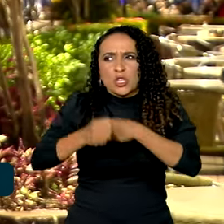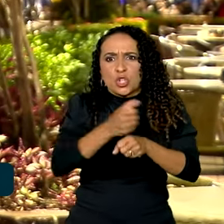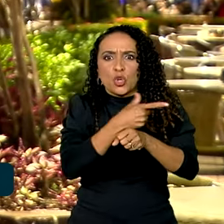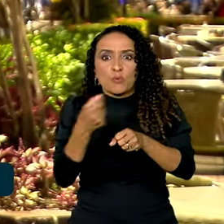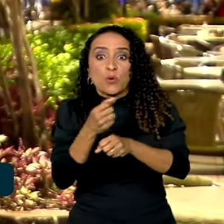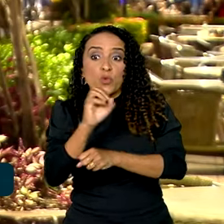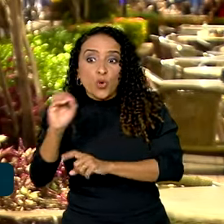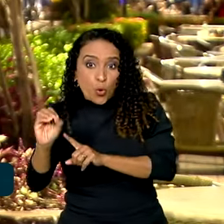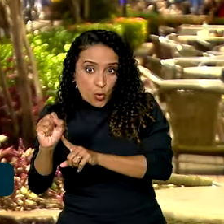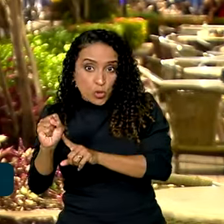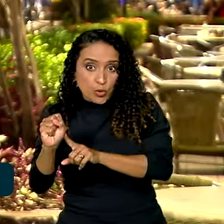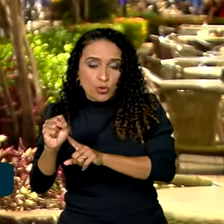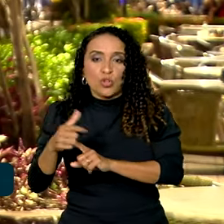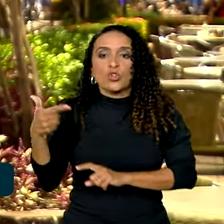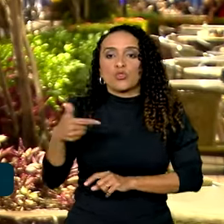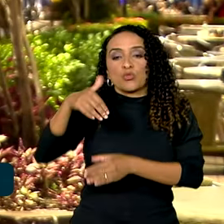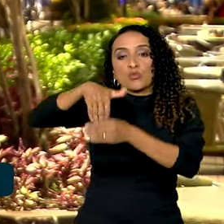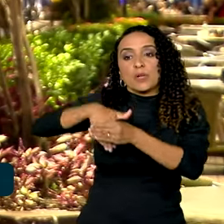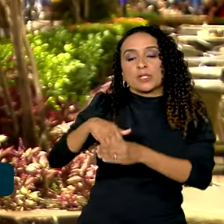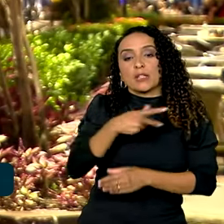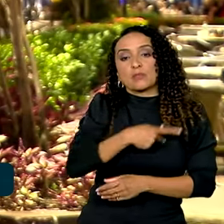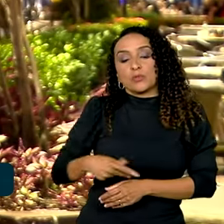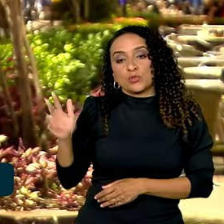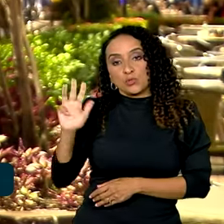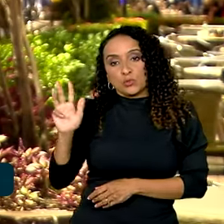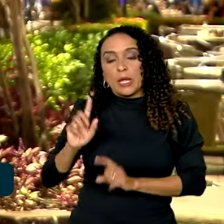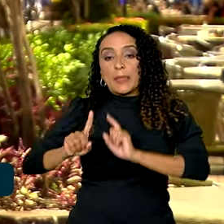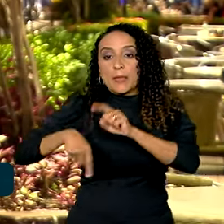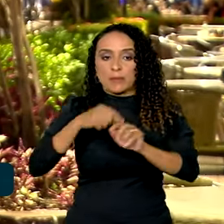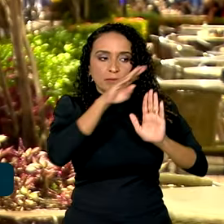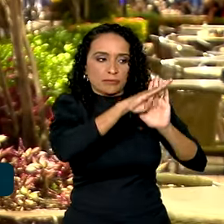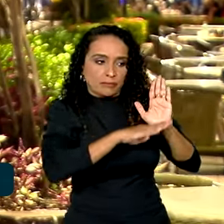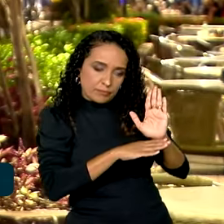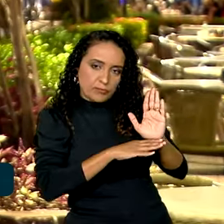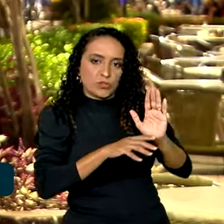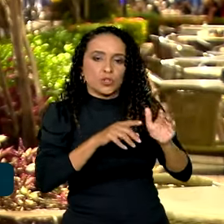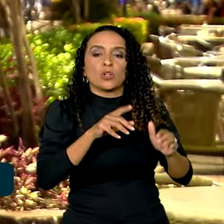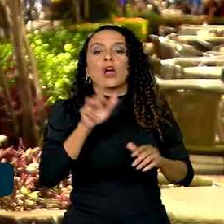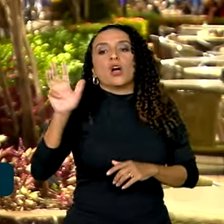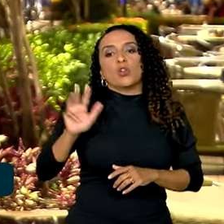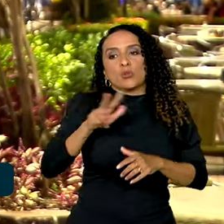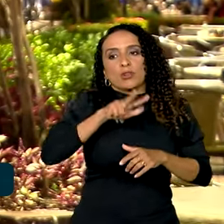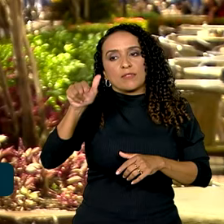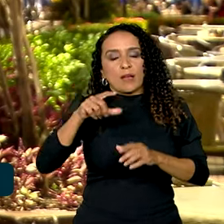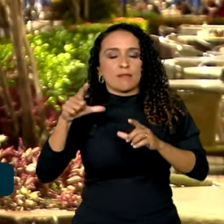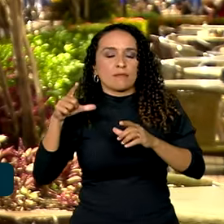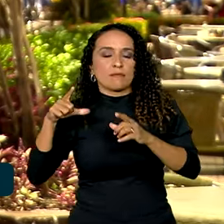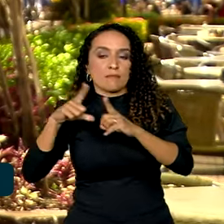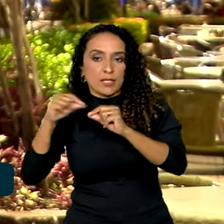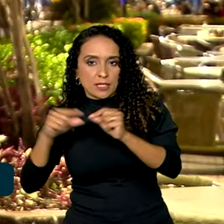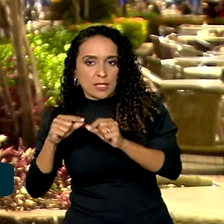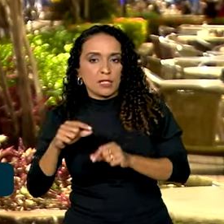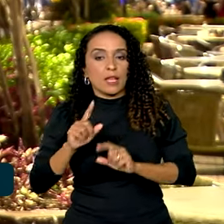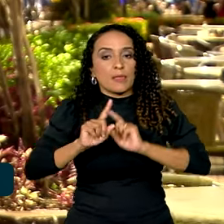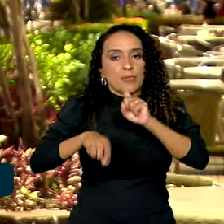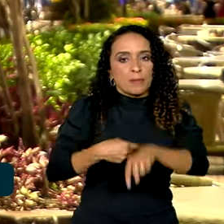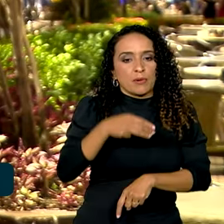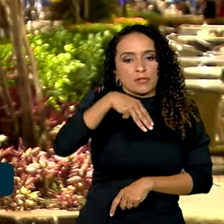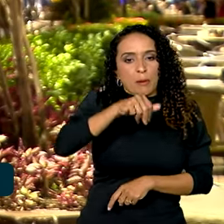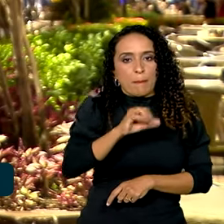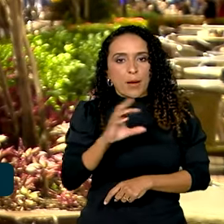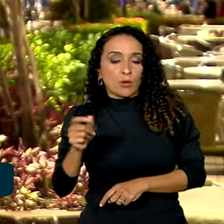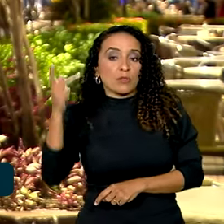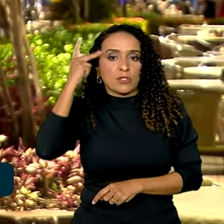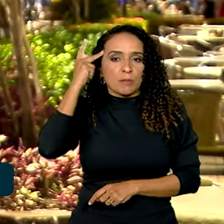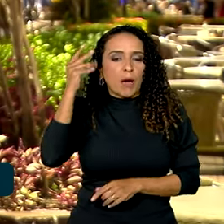2008, no segundo mandato do presidente Lula. Após essa agenda, Lula segue para Brasília e Macron vai para São Paulo, onde participa na